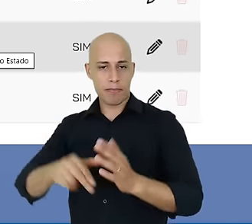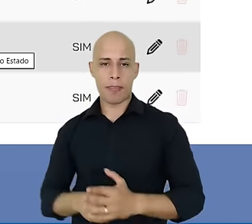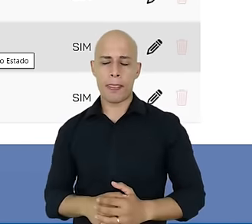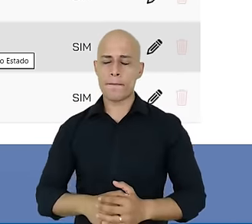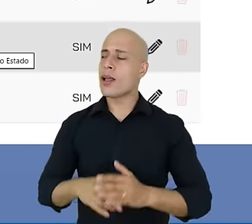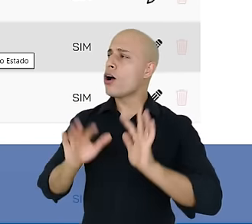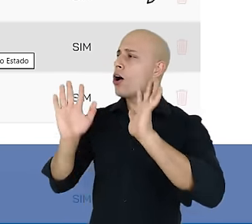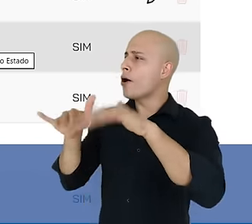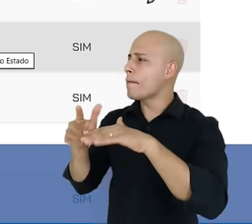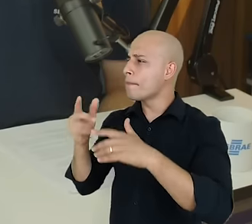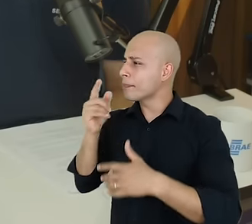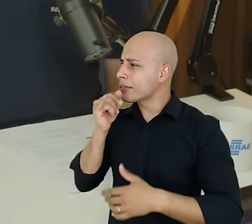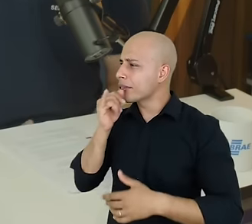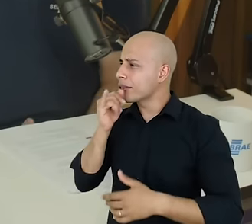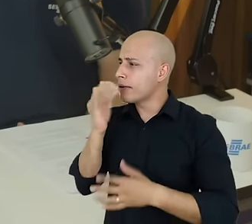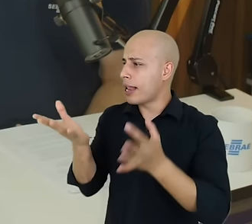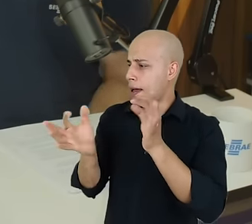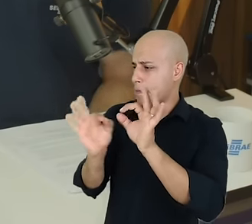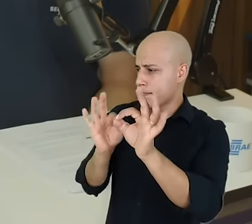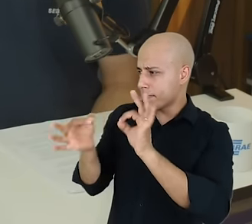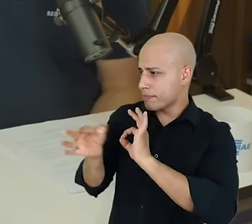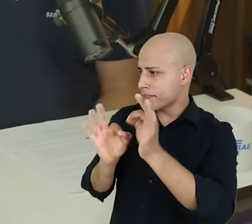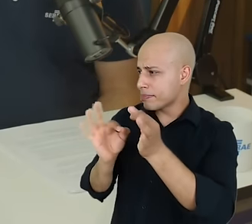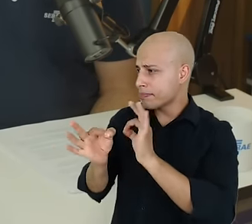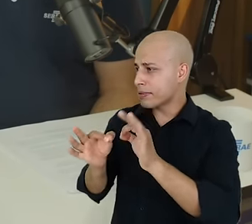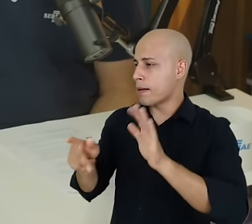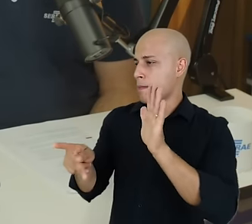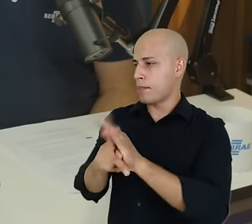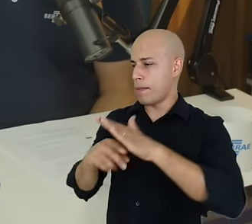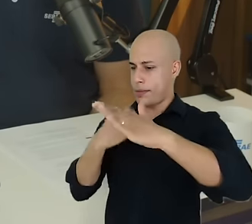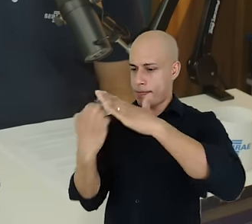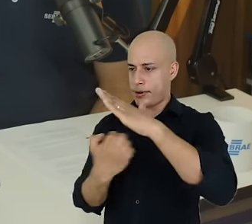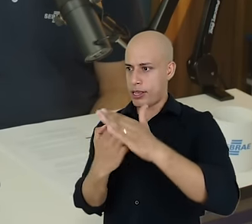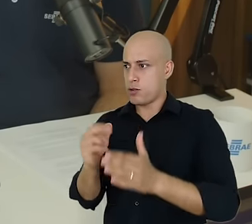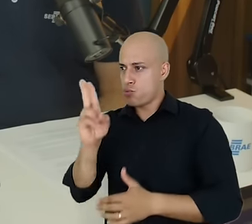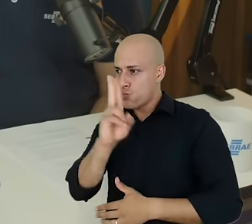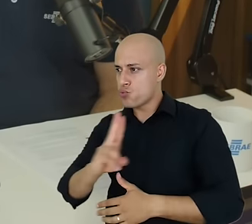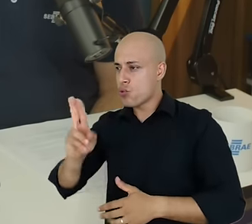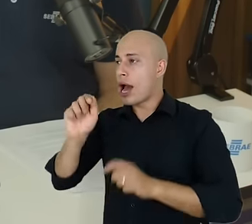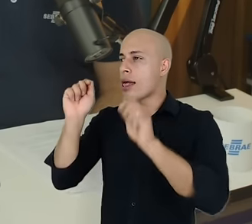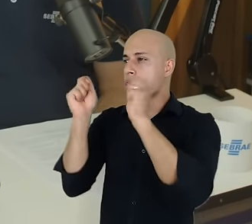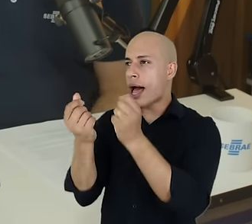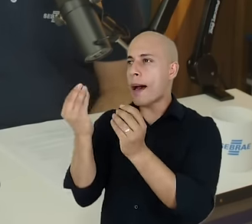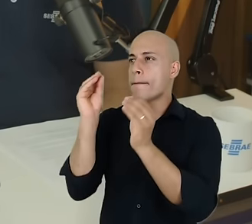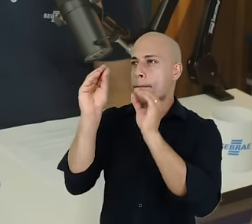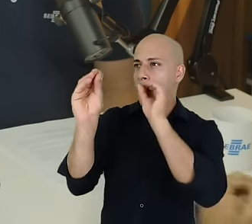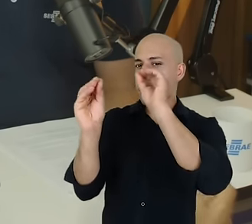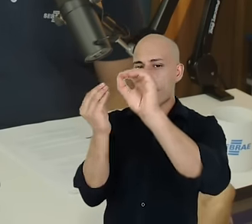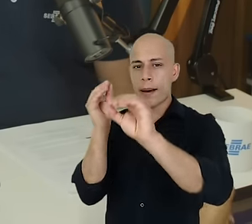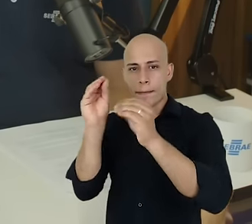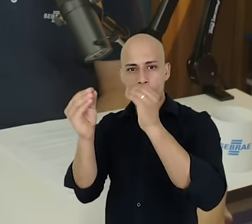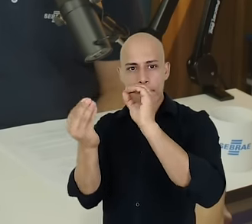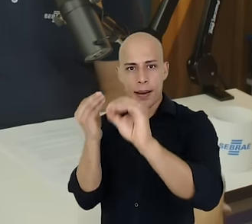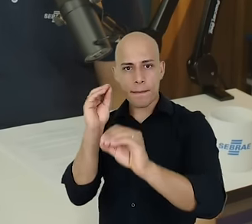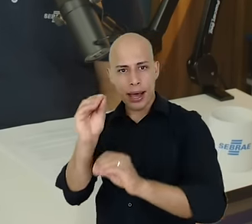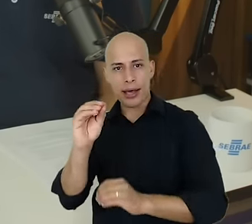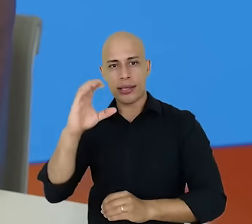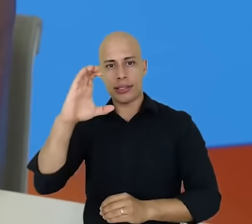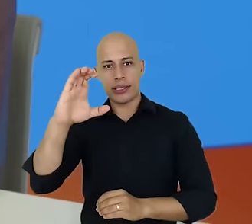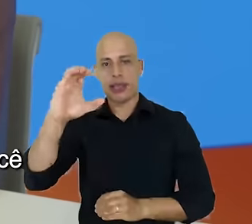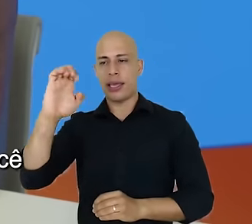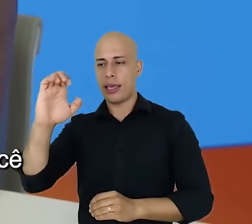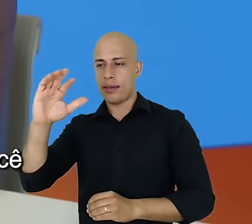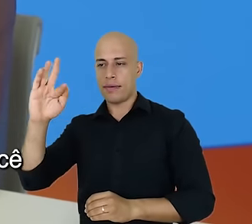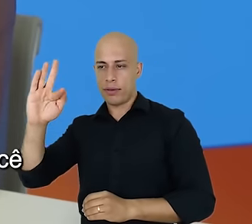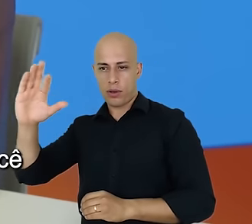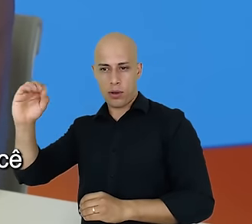caso conforme as operações que a minha empresa realiza é possível ir adicionando o cfops também